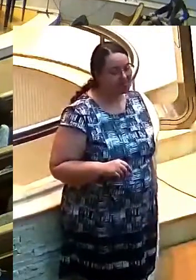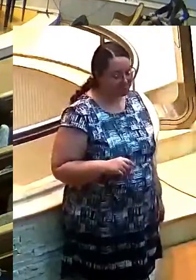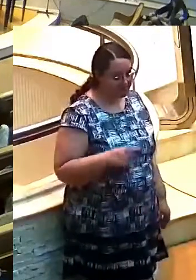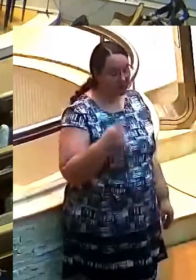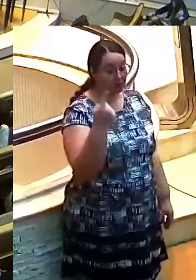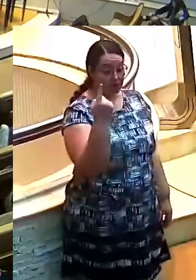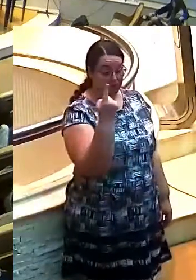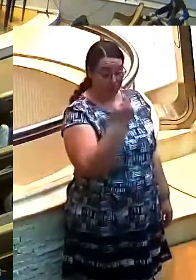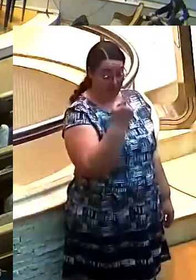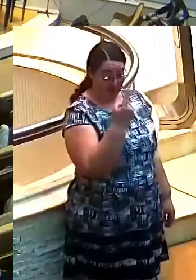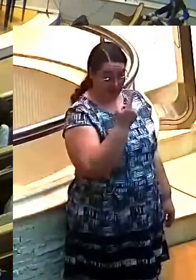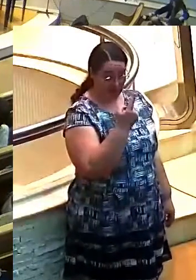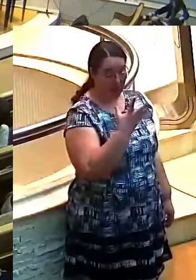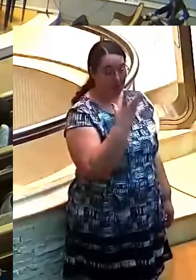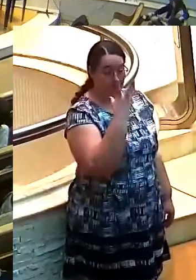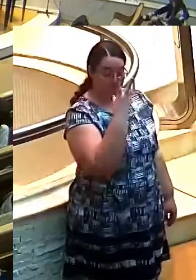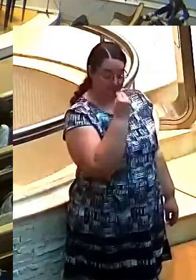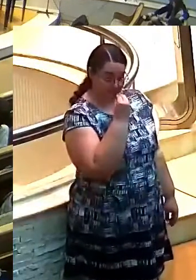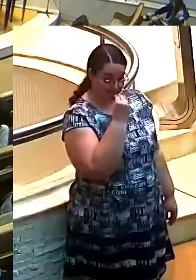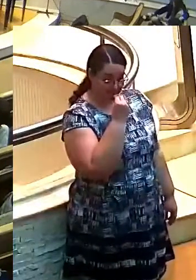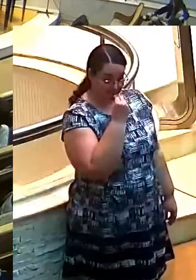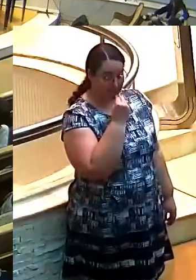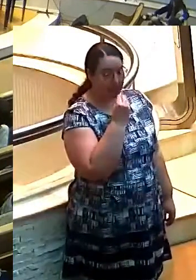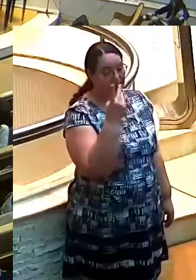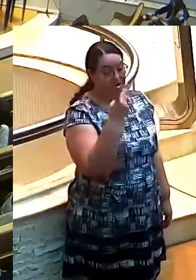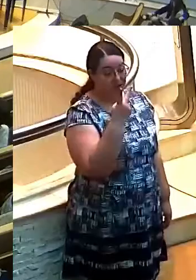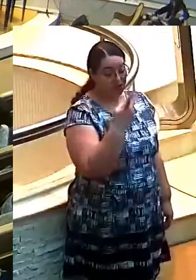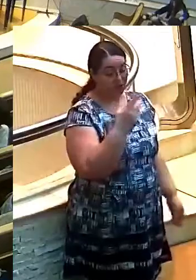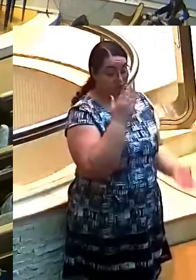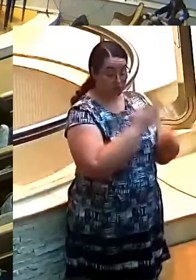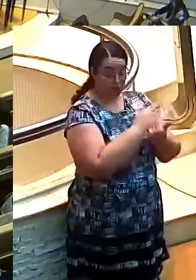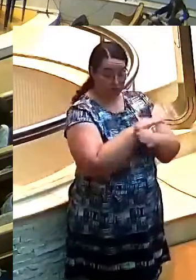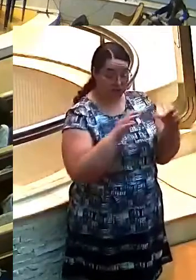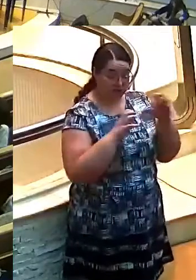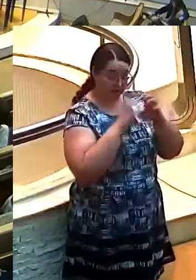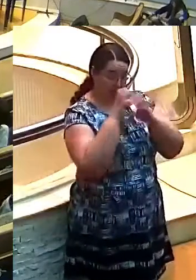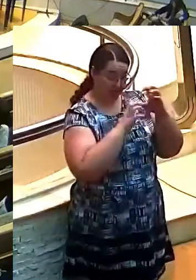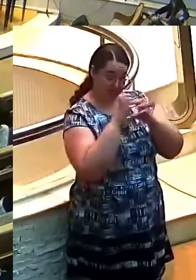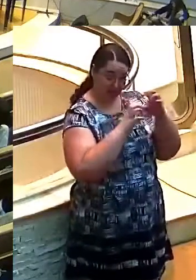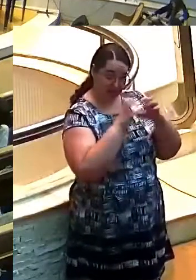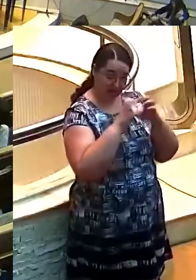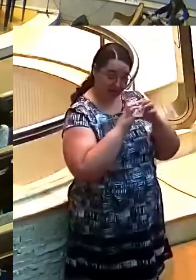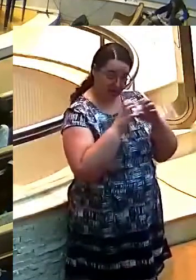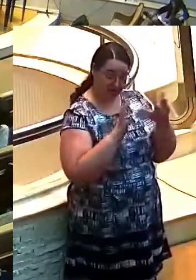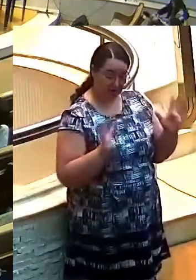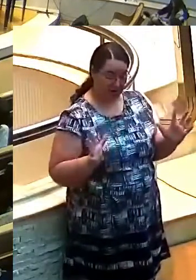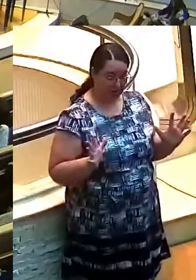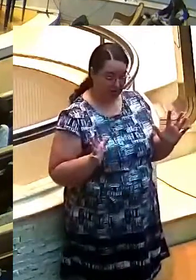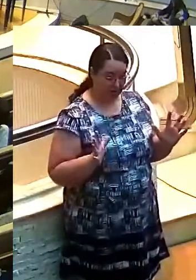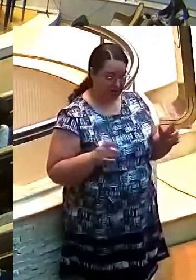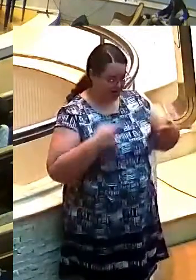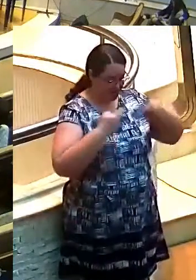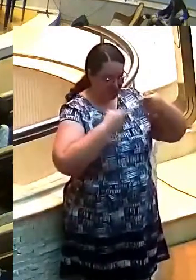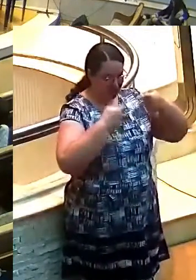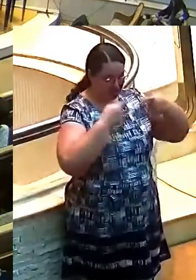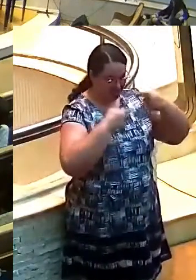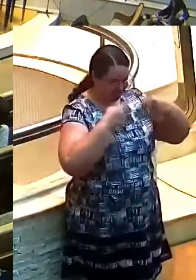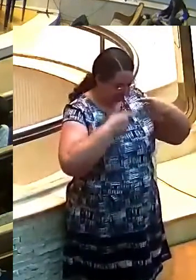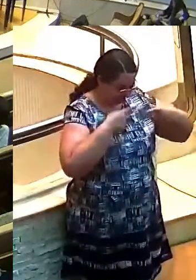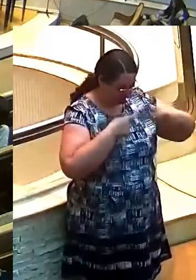contendas, você não está, no processo, de santificação, por outro lado, você se torna, culpável, por criar